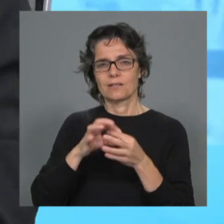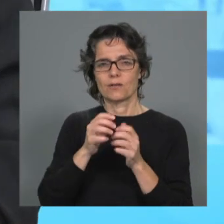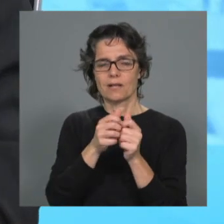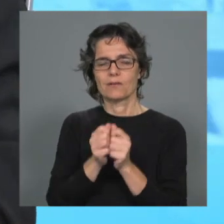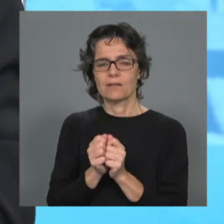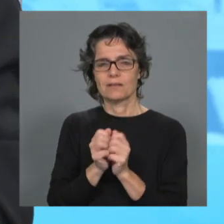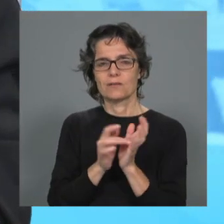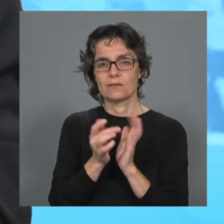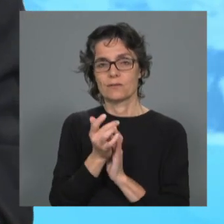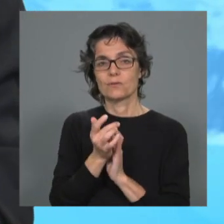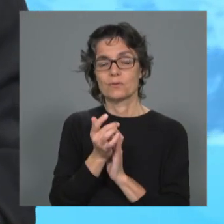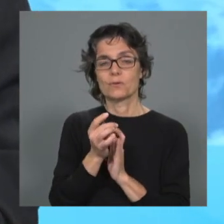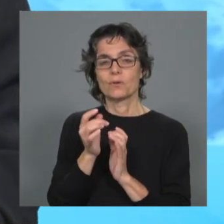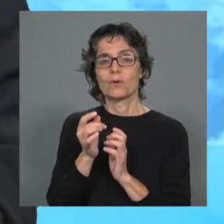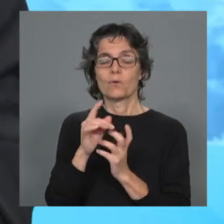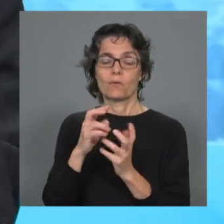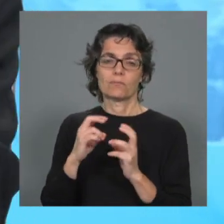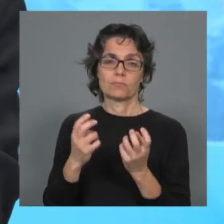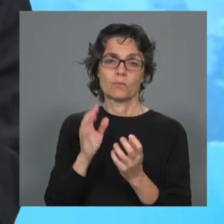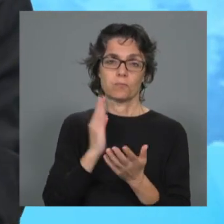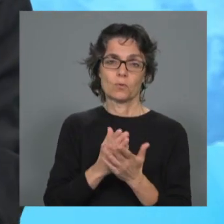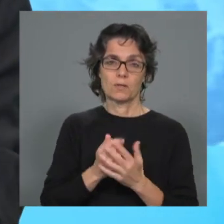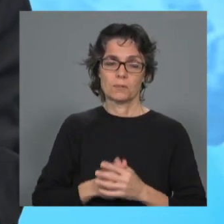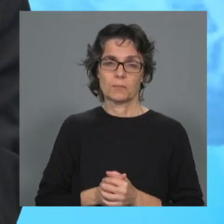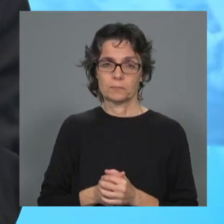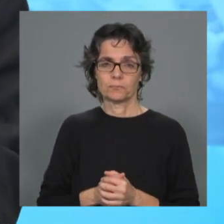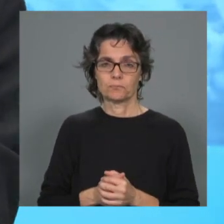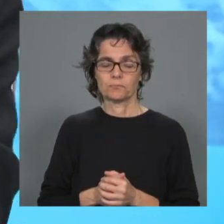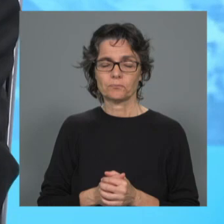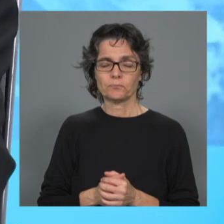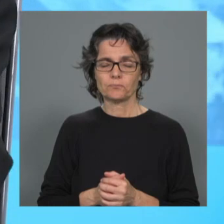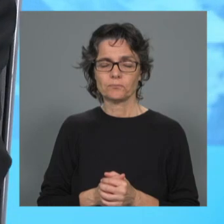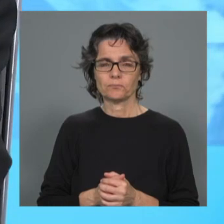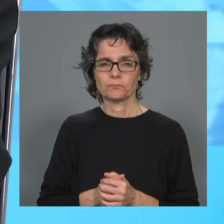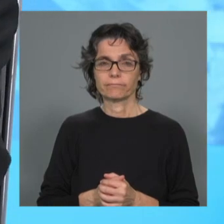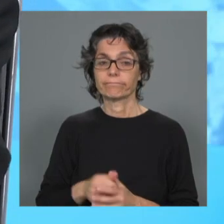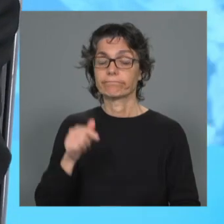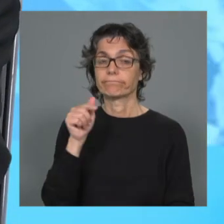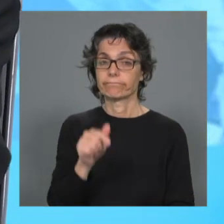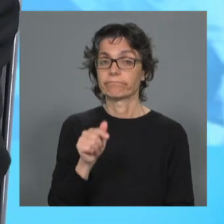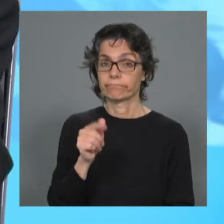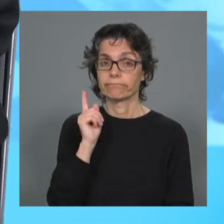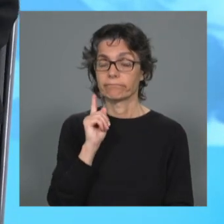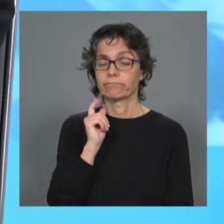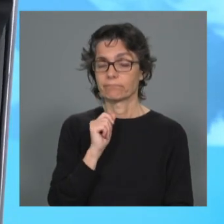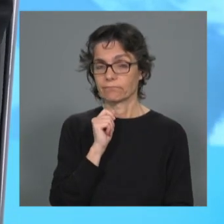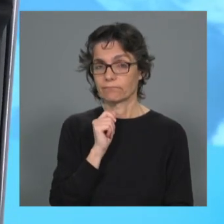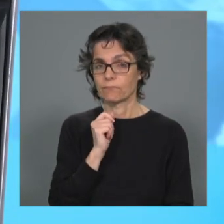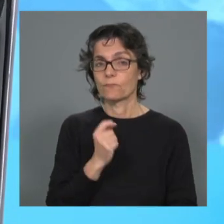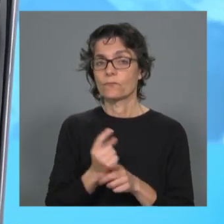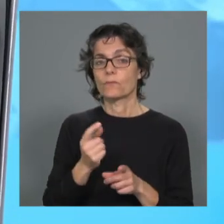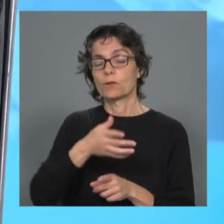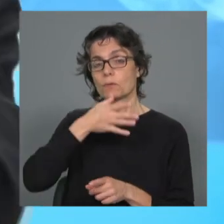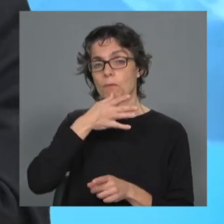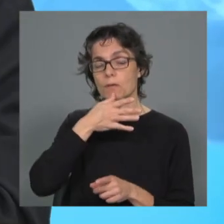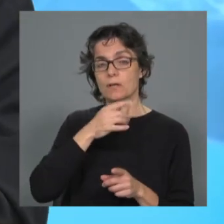Jesus na última ceia, não é? Também em São João. É interessante que a liturgia, nos 3 ciclos A, B